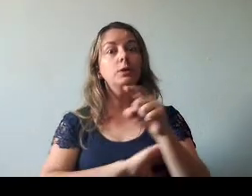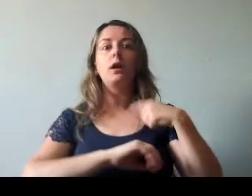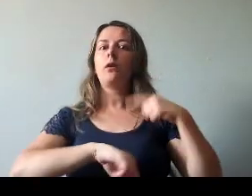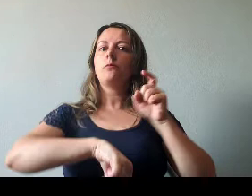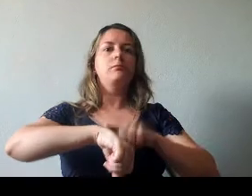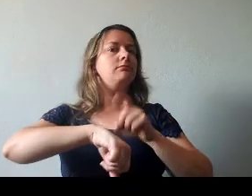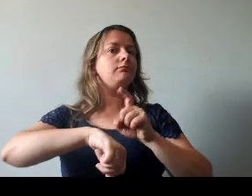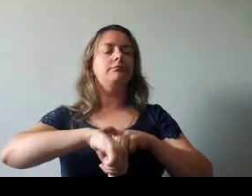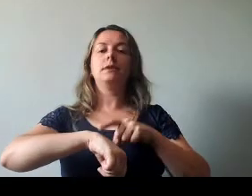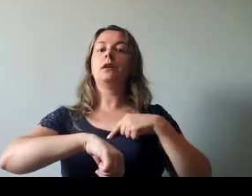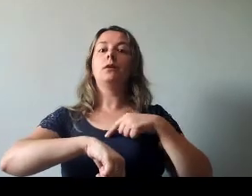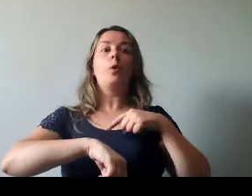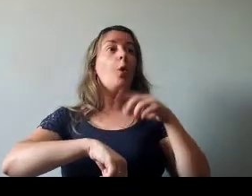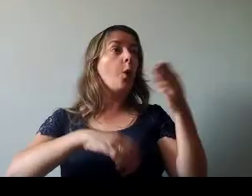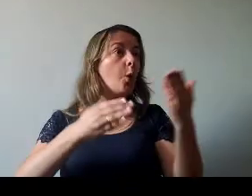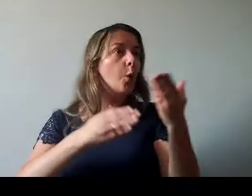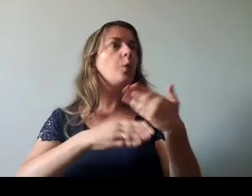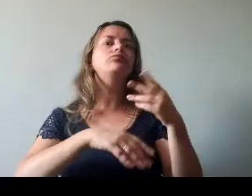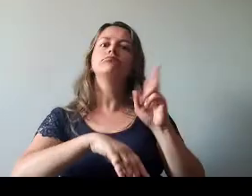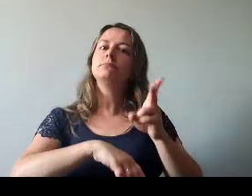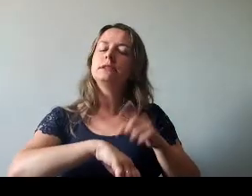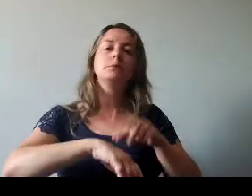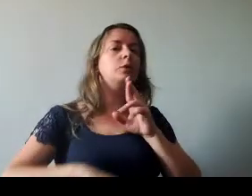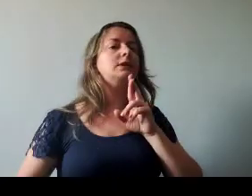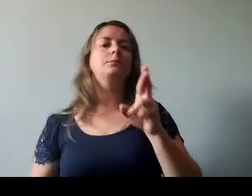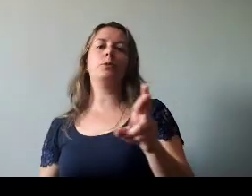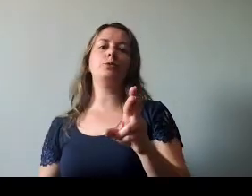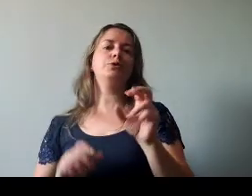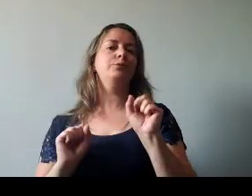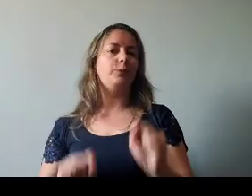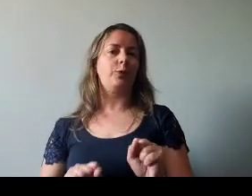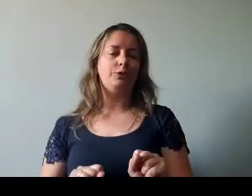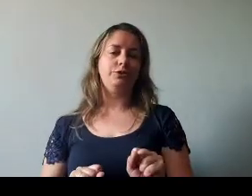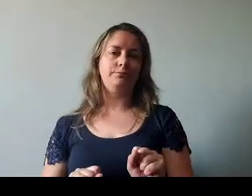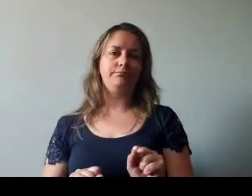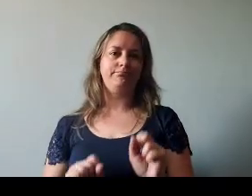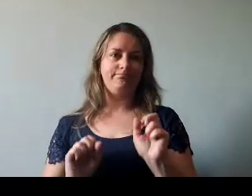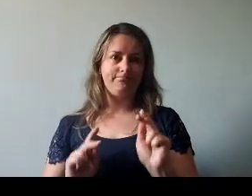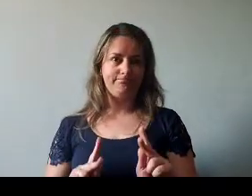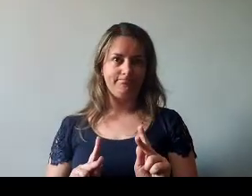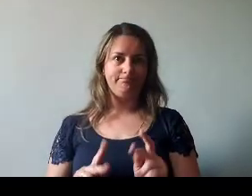conta de eu ver lá mesmo, já respondo para vocês.